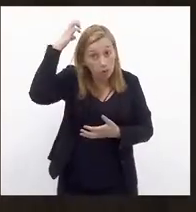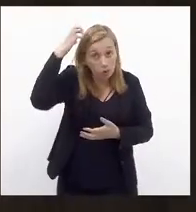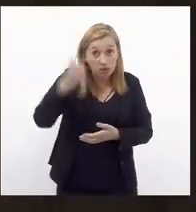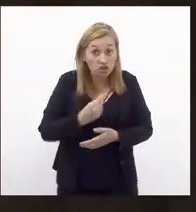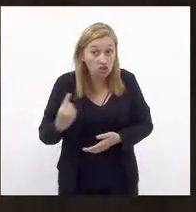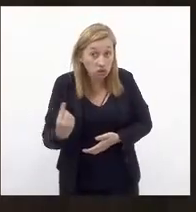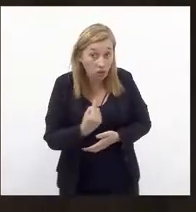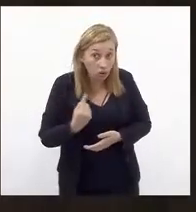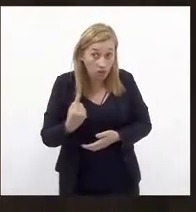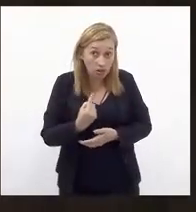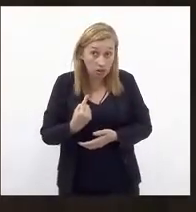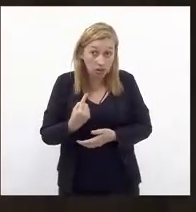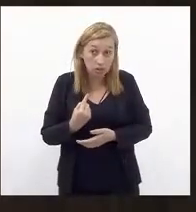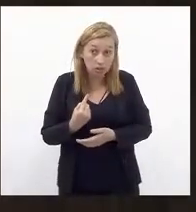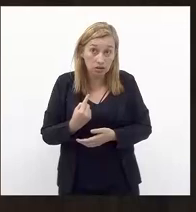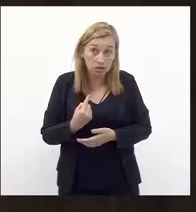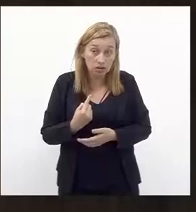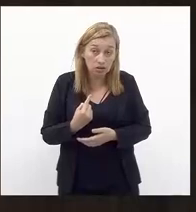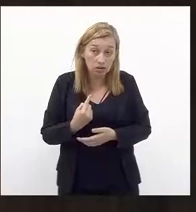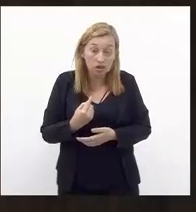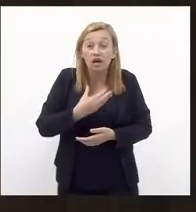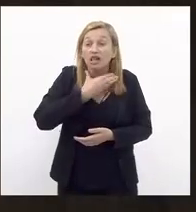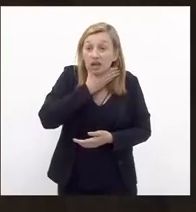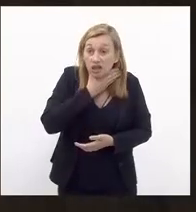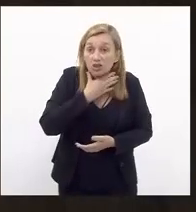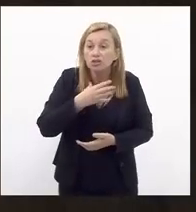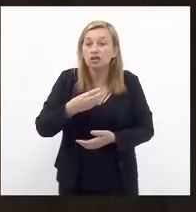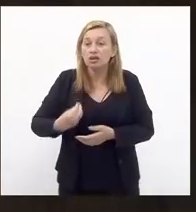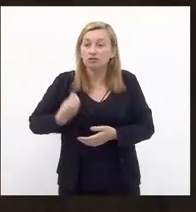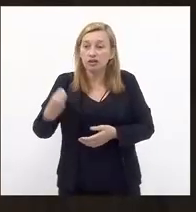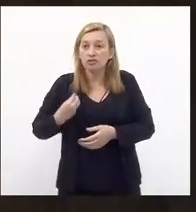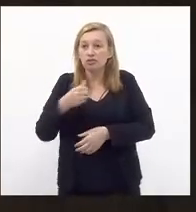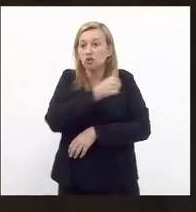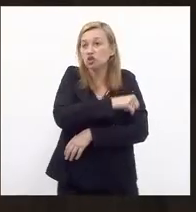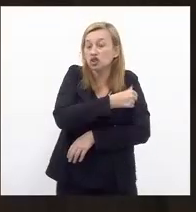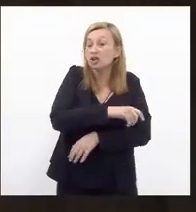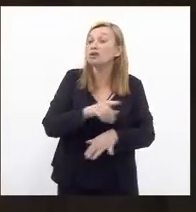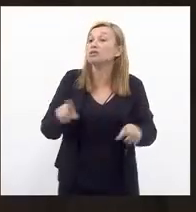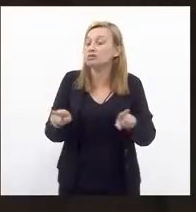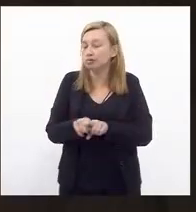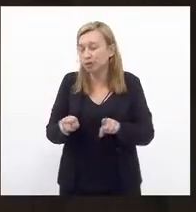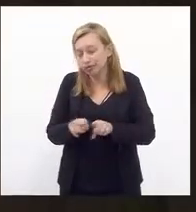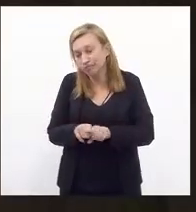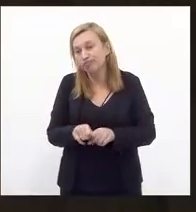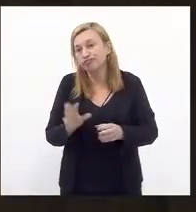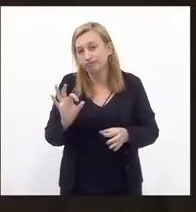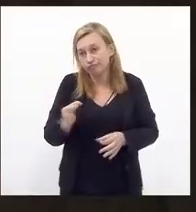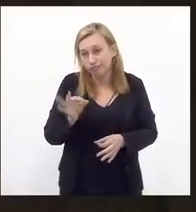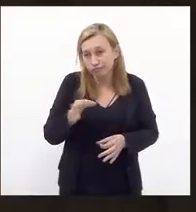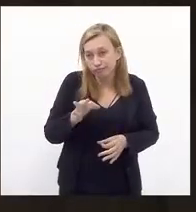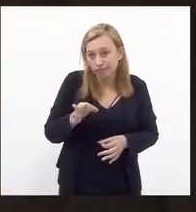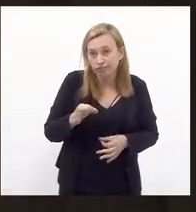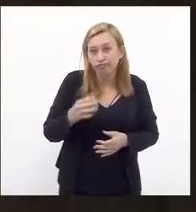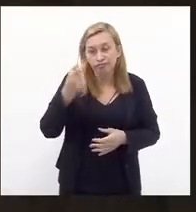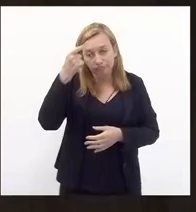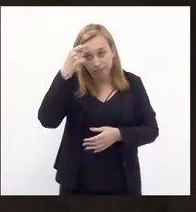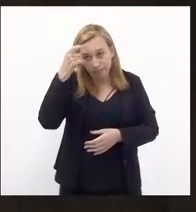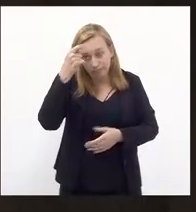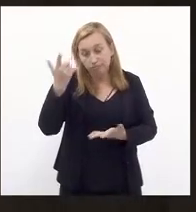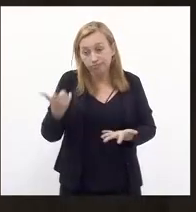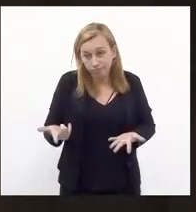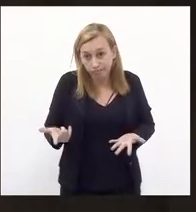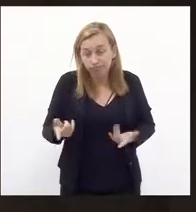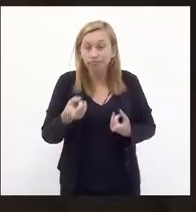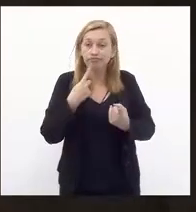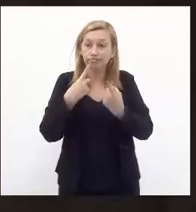deste Parlamento desta legislatura a crise que o Rio de Janeiro vive no entanto tivemos a sobriedade O discernimento